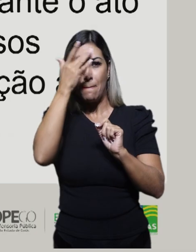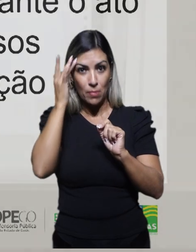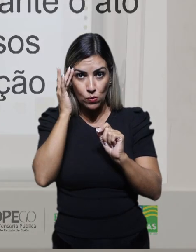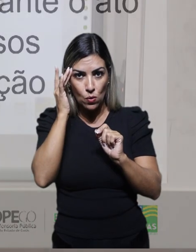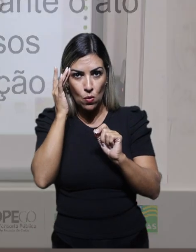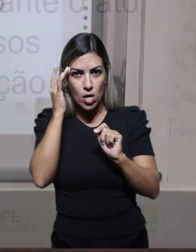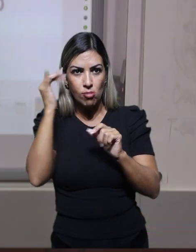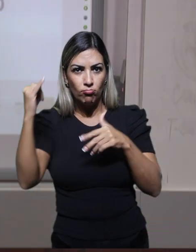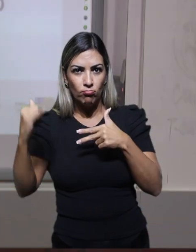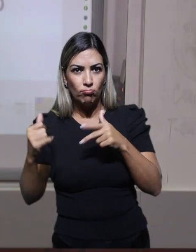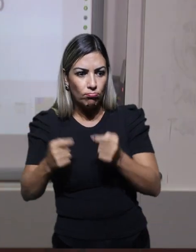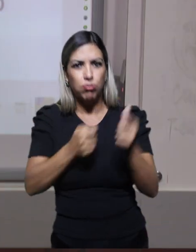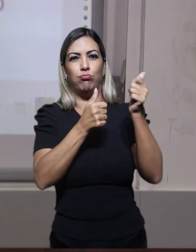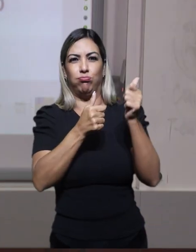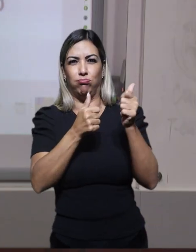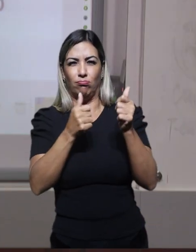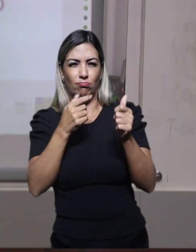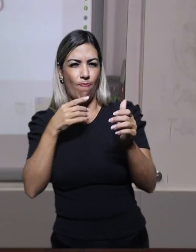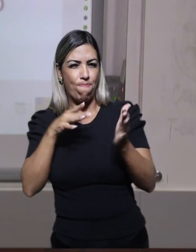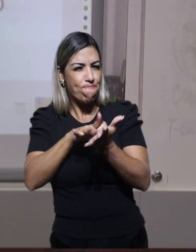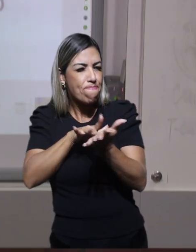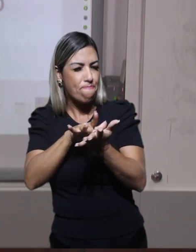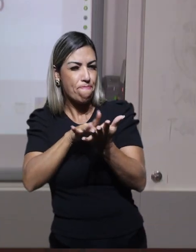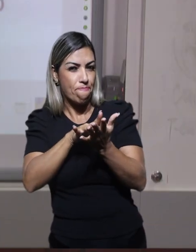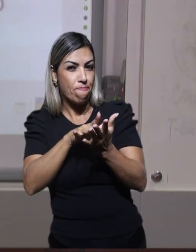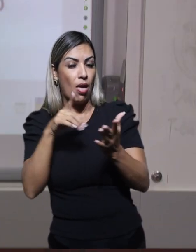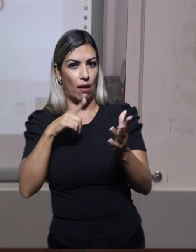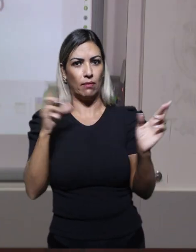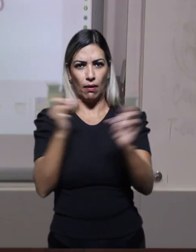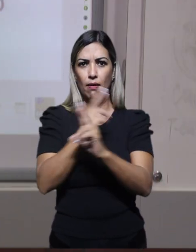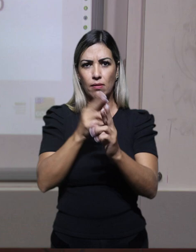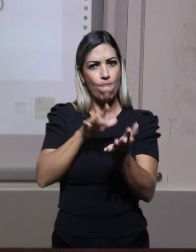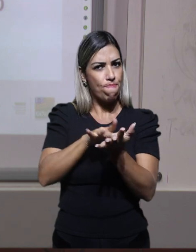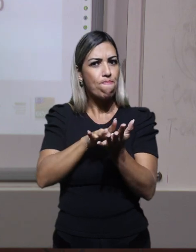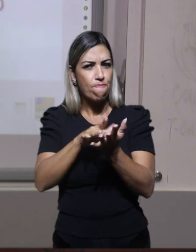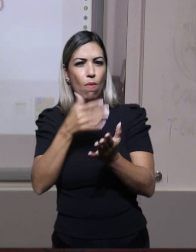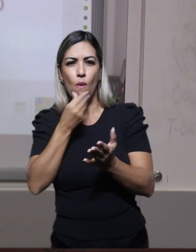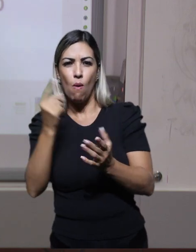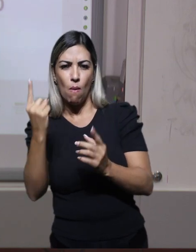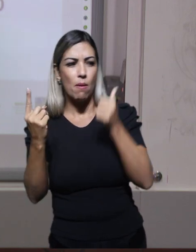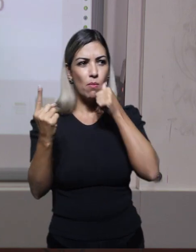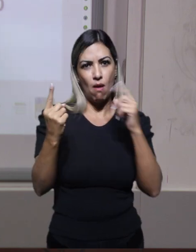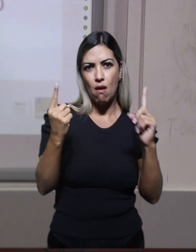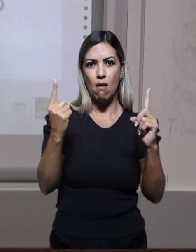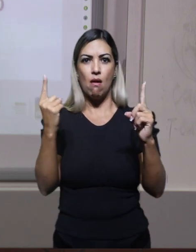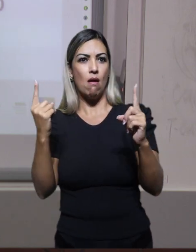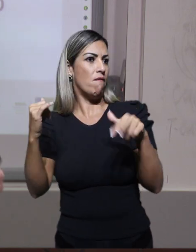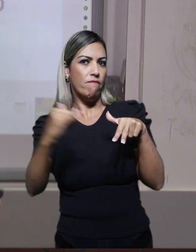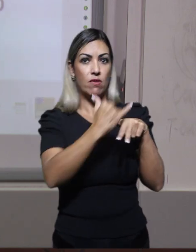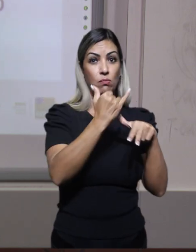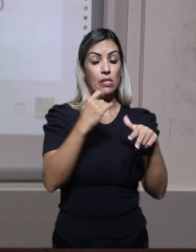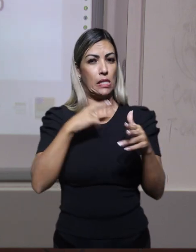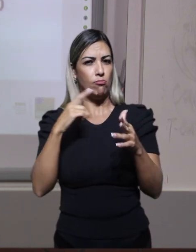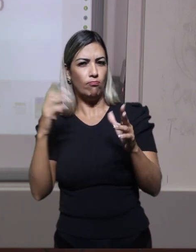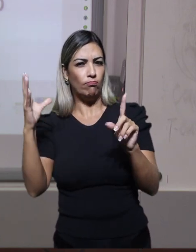é enganada, ela tem esse relacionamento estando enganada, de modo que se esse engano, se essa fraude